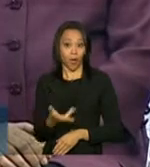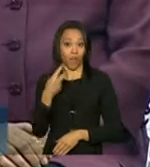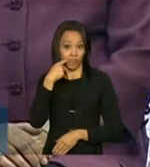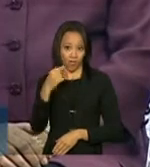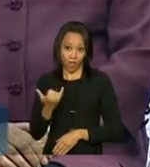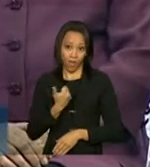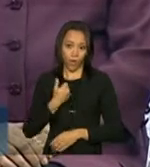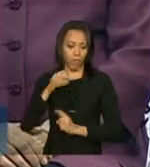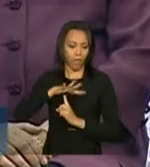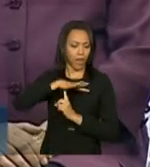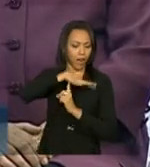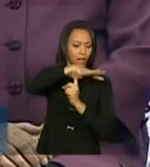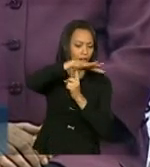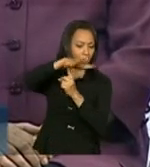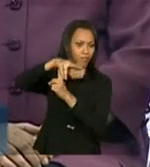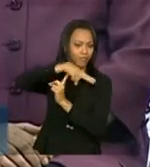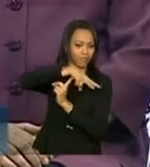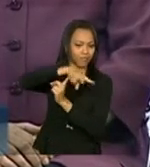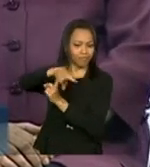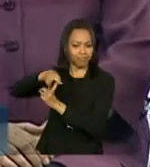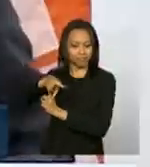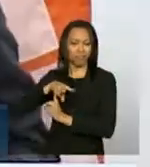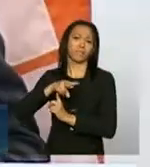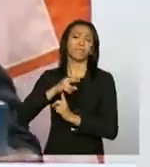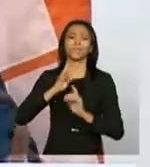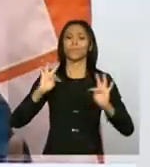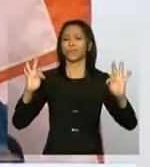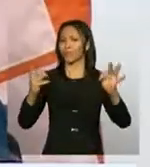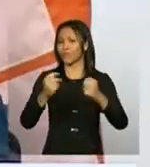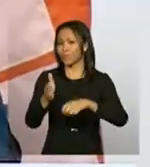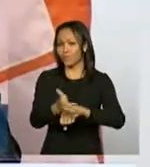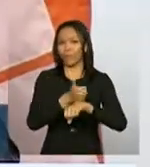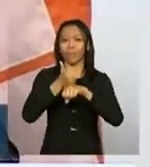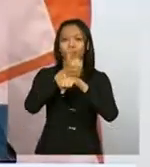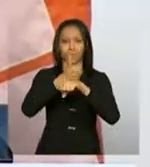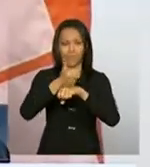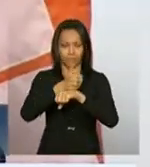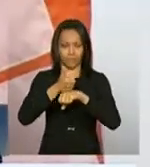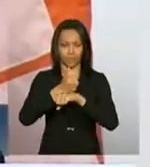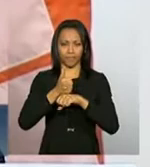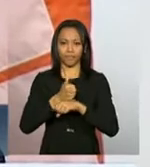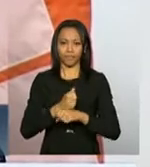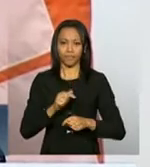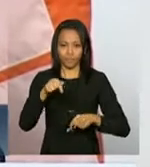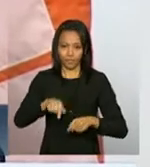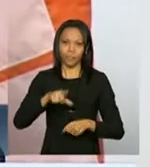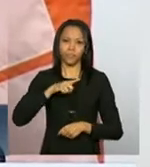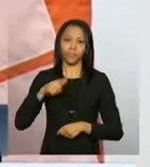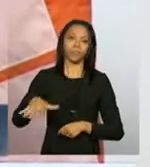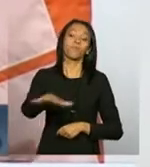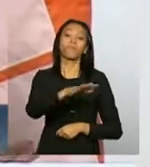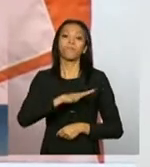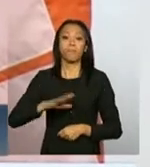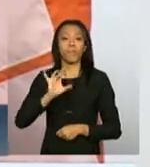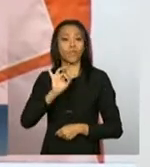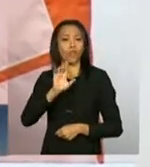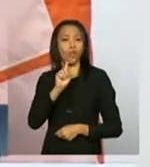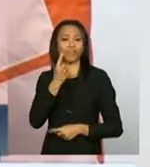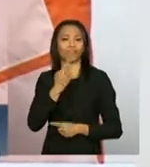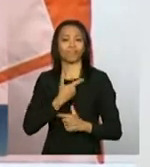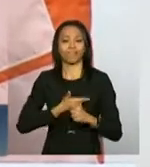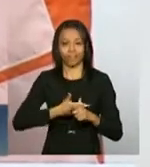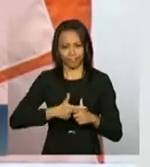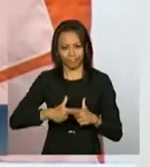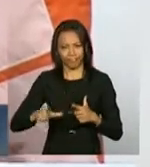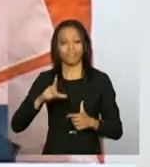pouco. Temos tudo o que há de melhor, próximos da Fernão Dias e Via Dutra. Só tem um problema,